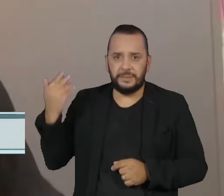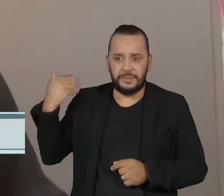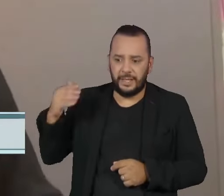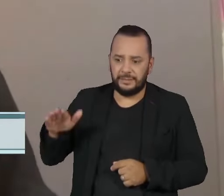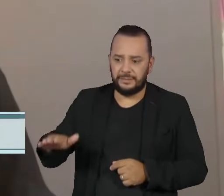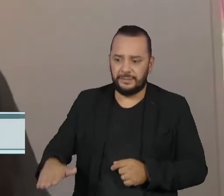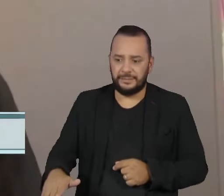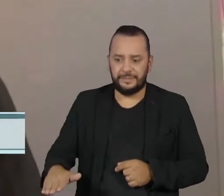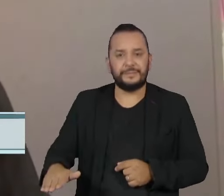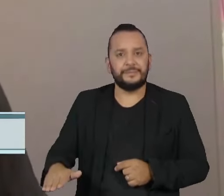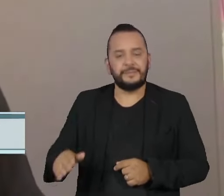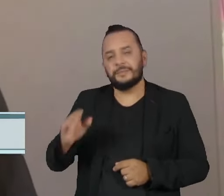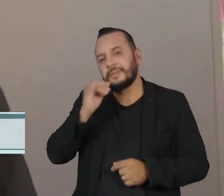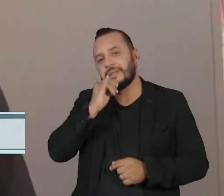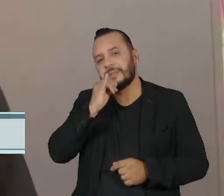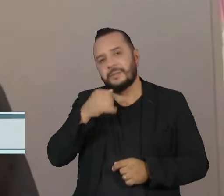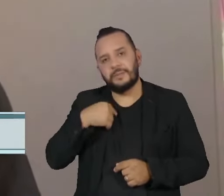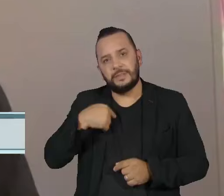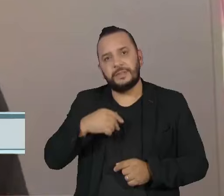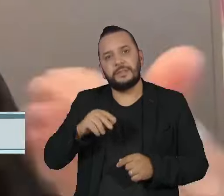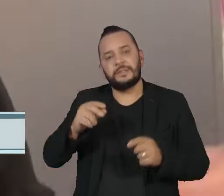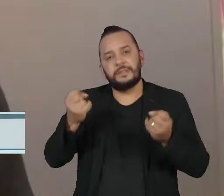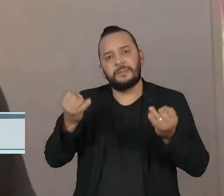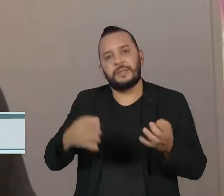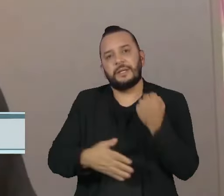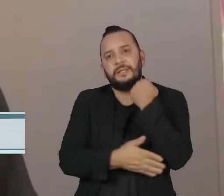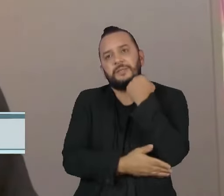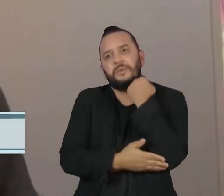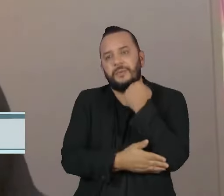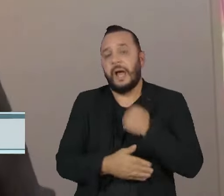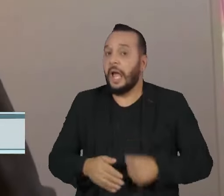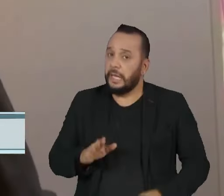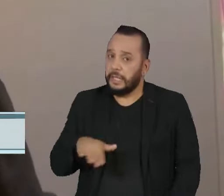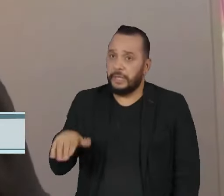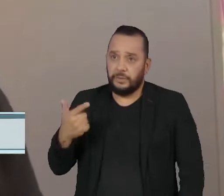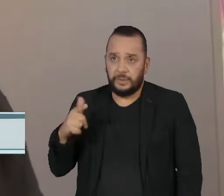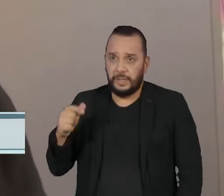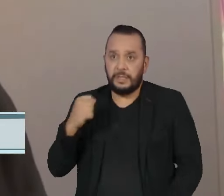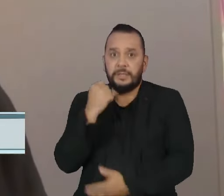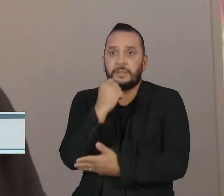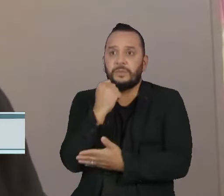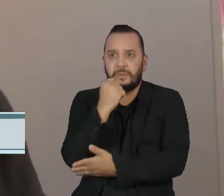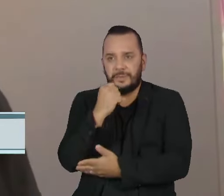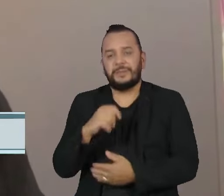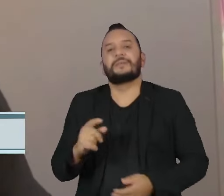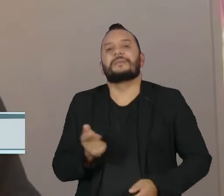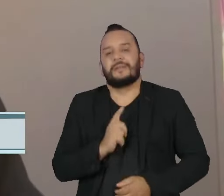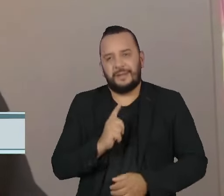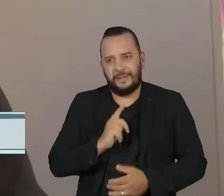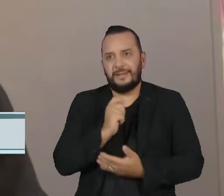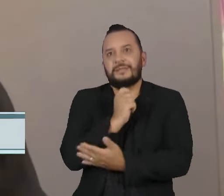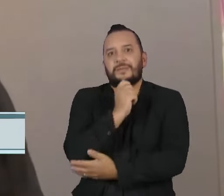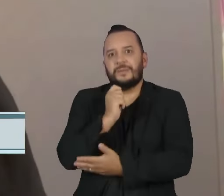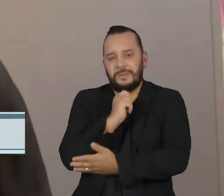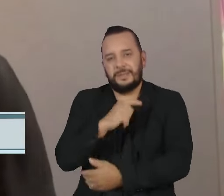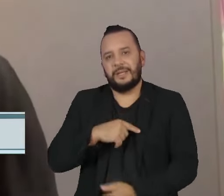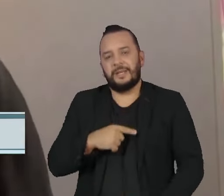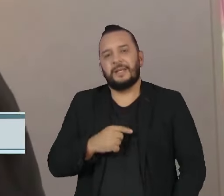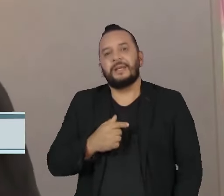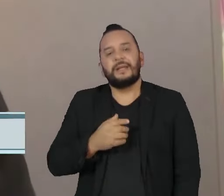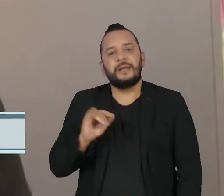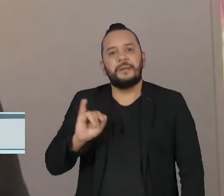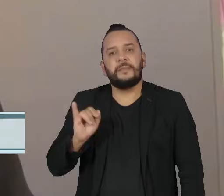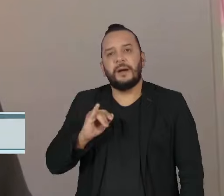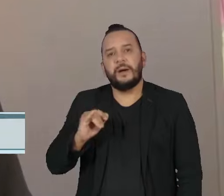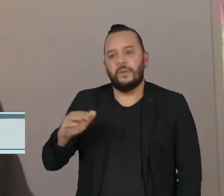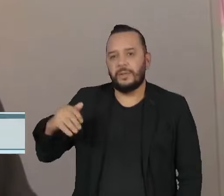falando então histórias que falem por exemplo sobre ciúme ai criança não tem ciúme ai você esqueceu como foi criança você não teve irmão caçula para saber